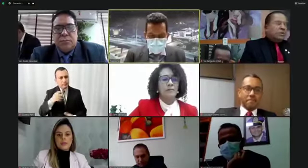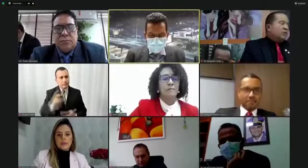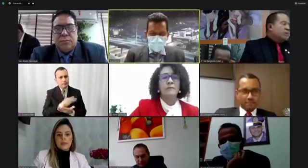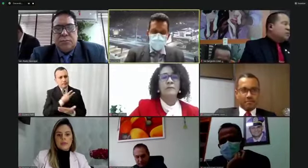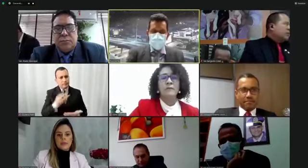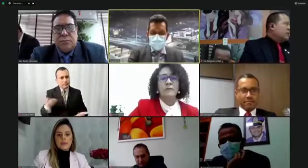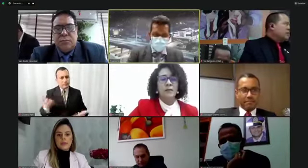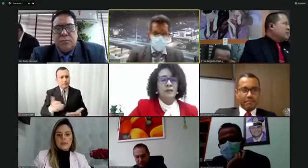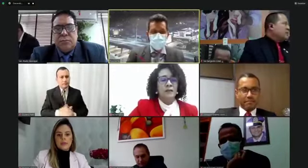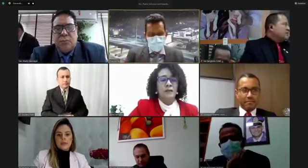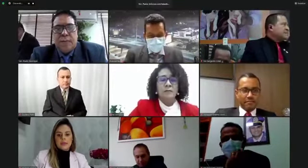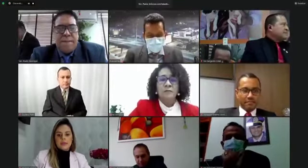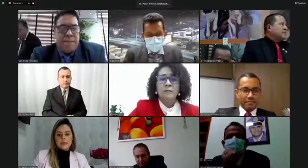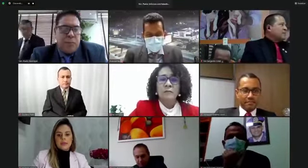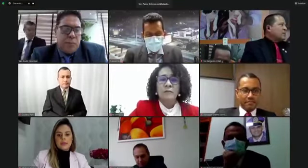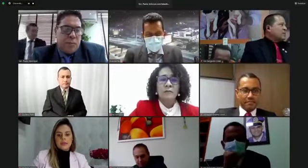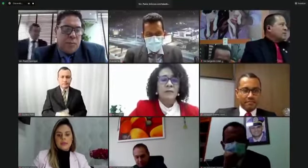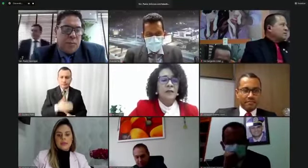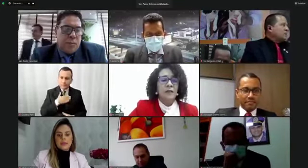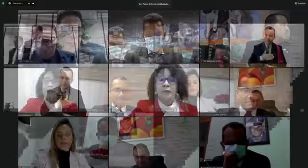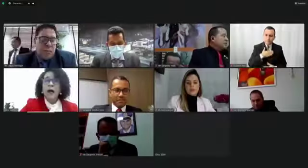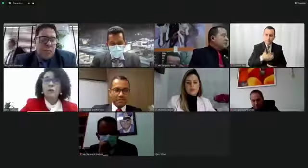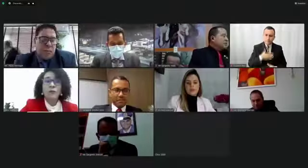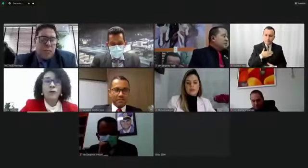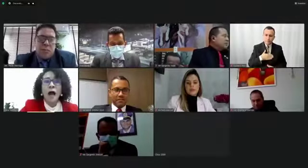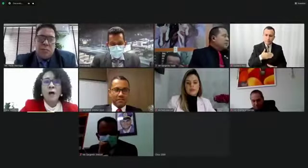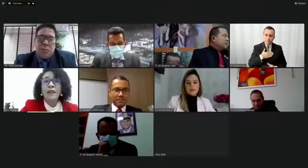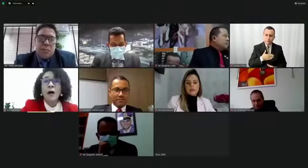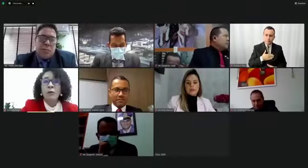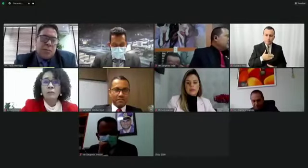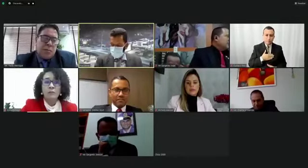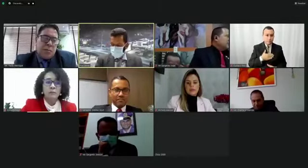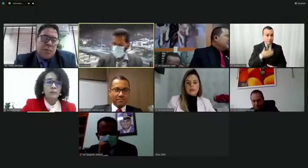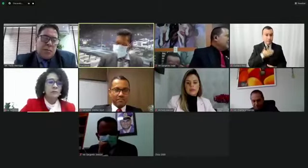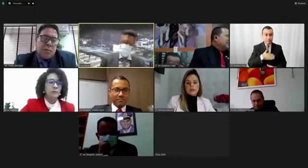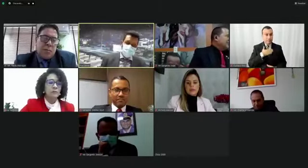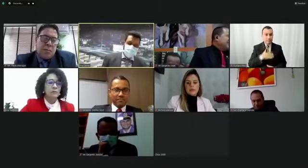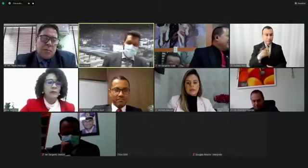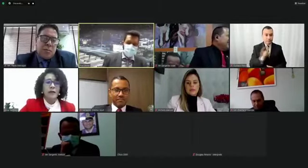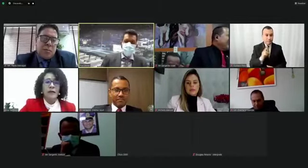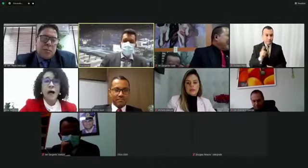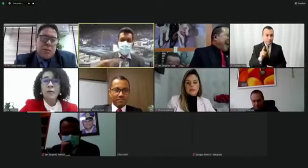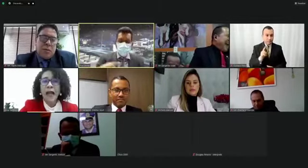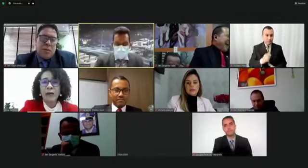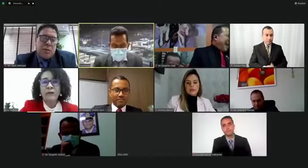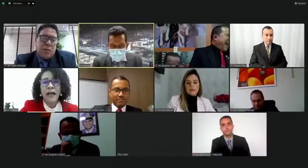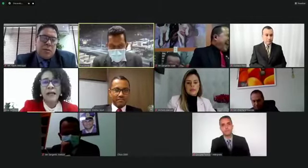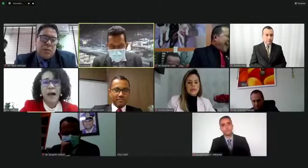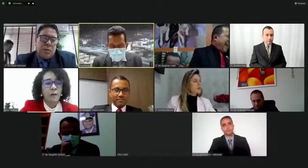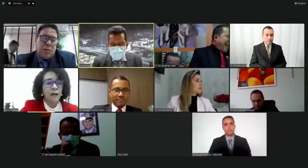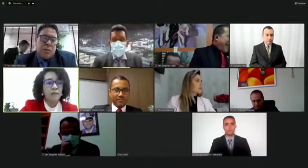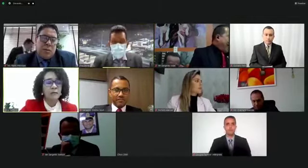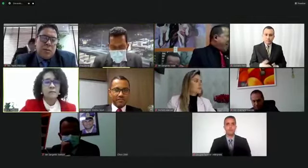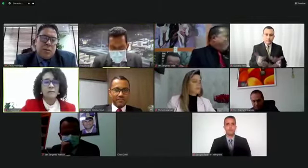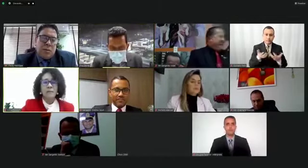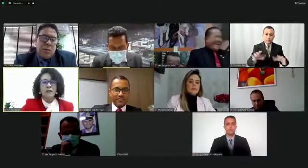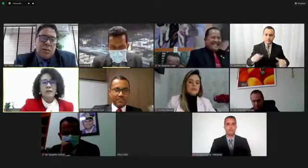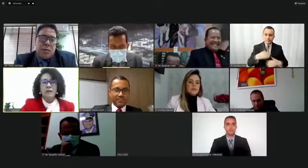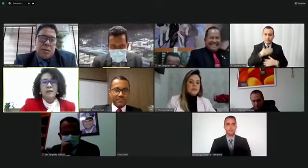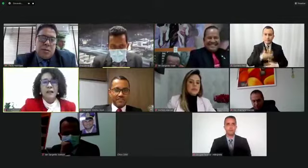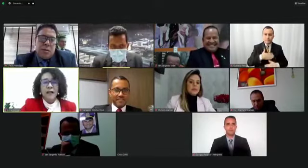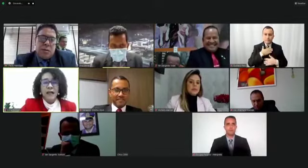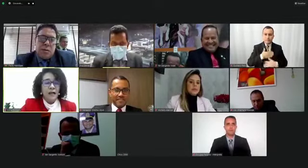Vereadora Edna. Calma, vereadora. Vamos. Não, não fico calma, não. Por gentileza. Não quero ficar calma. Pobre,